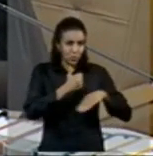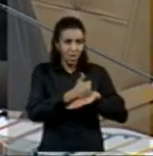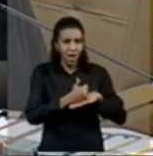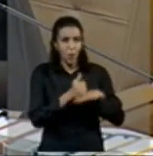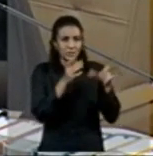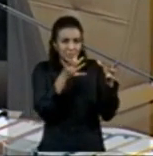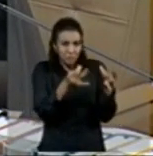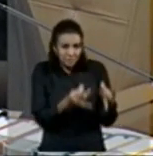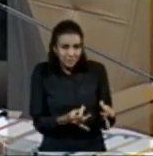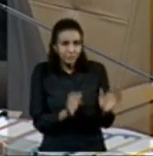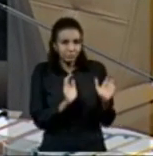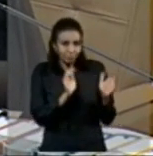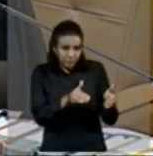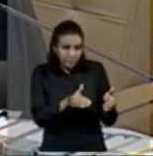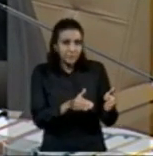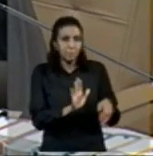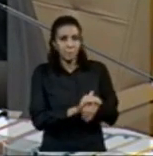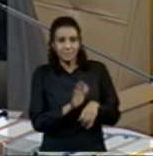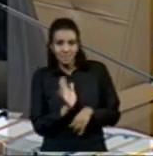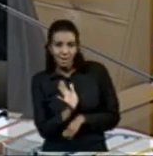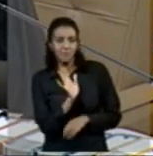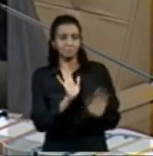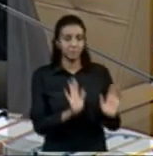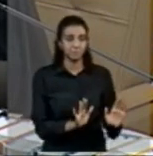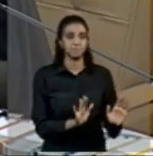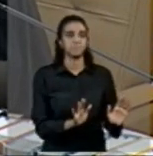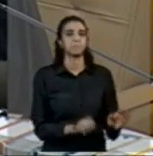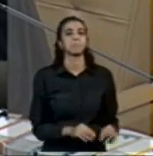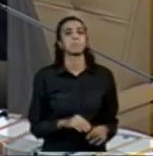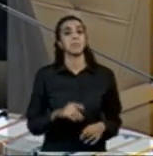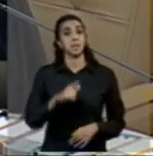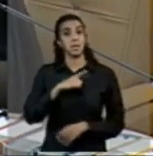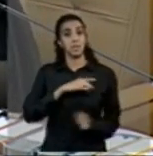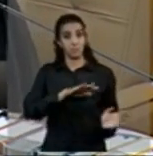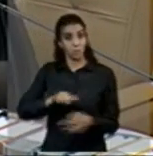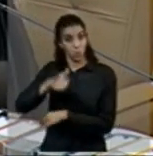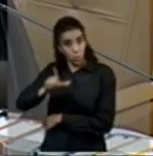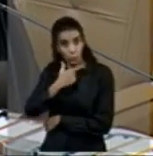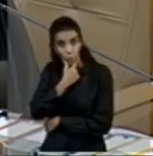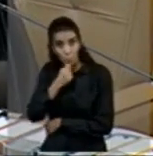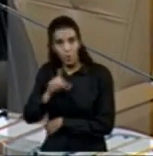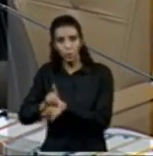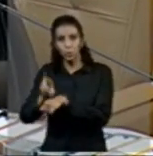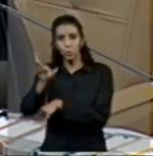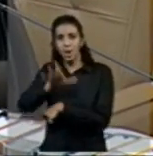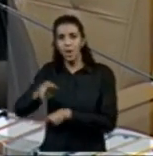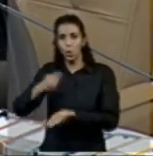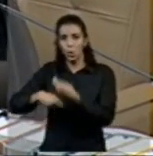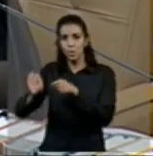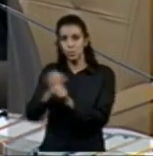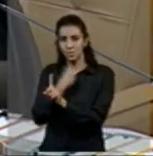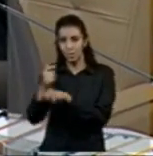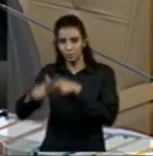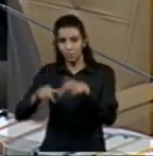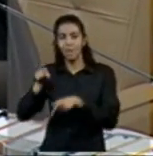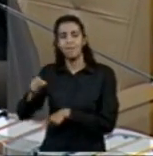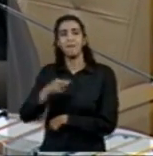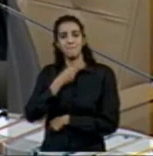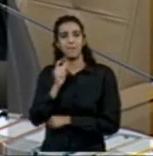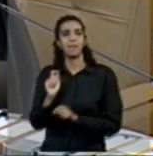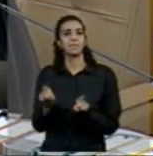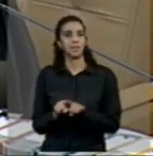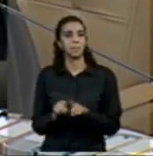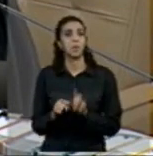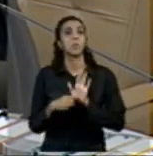maior valor agregado. Já José Dari Klein, doutor em Economia Social do Trabalho, também aponta